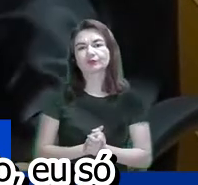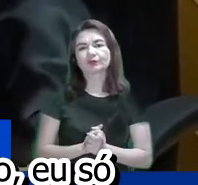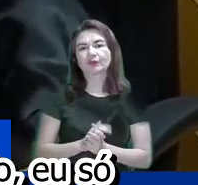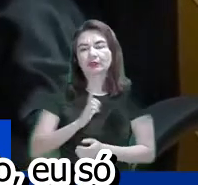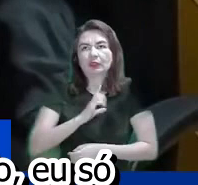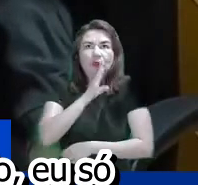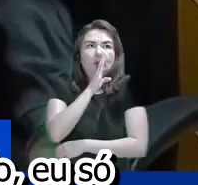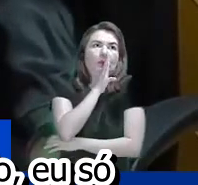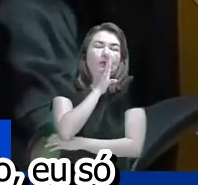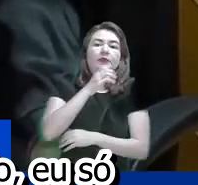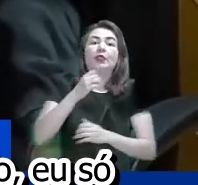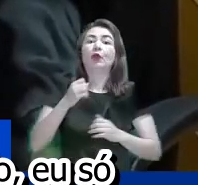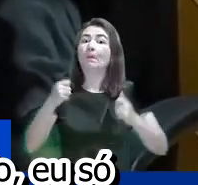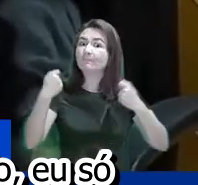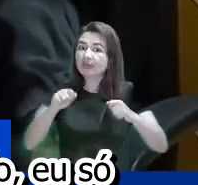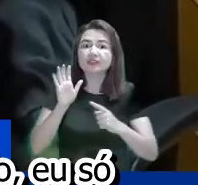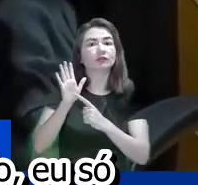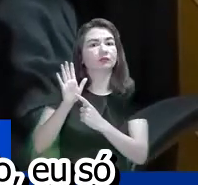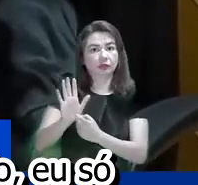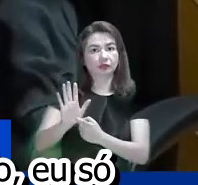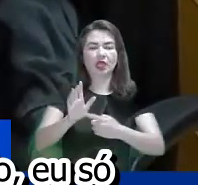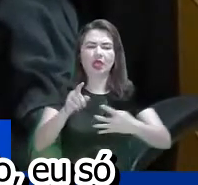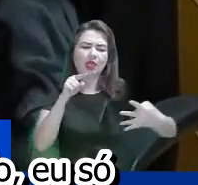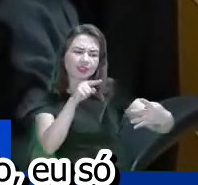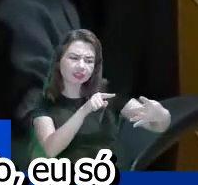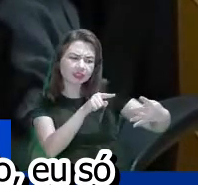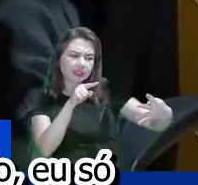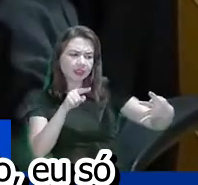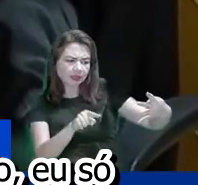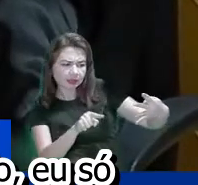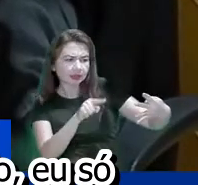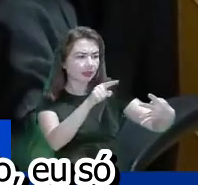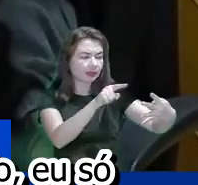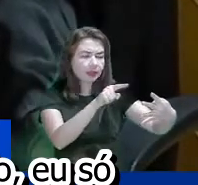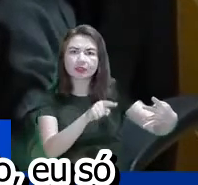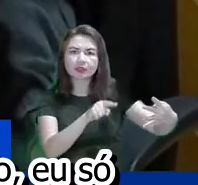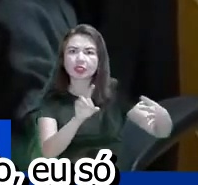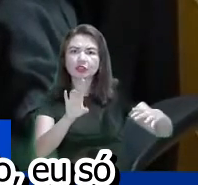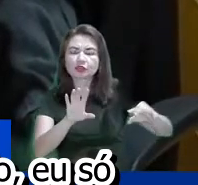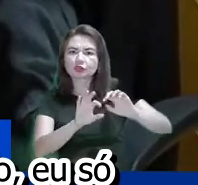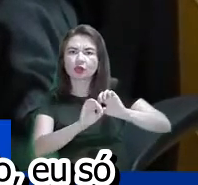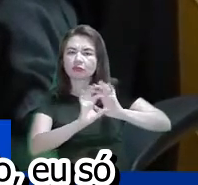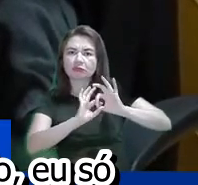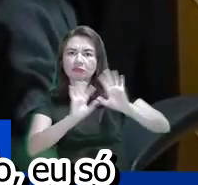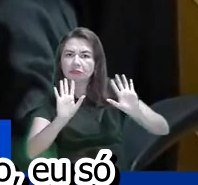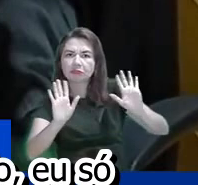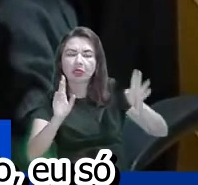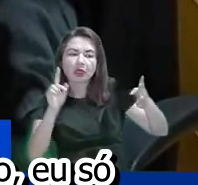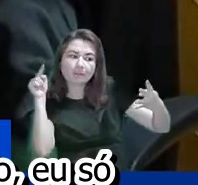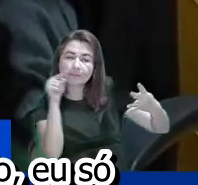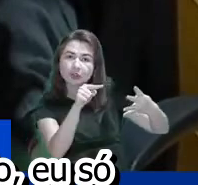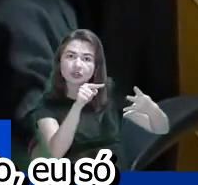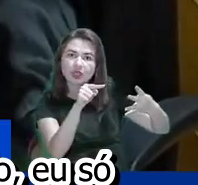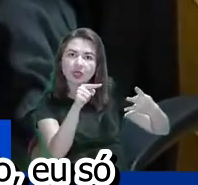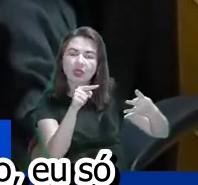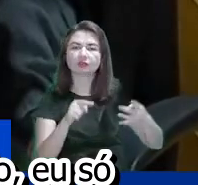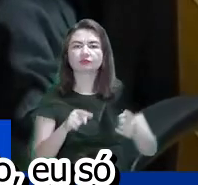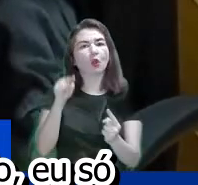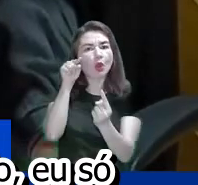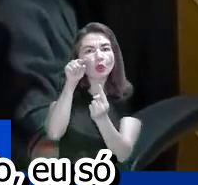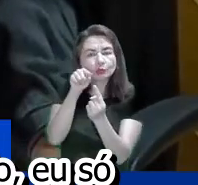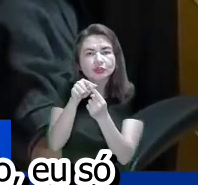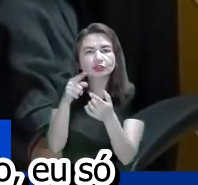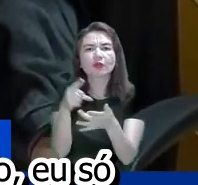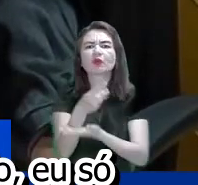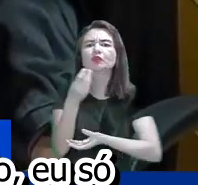omissão, tem que apontar. Não basta demonstrar os pressupostos gerais. Deve indicar onde houve a ocorrência da obscuridade, da